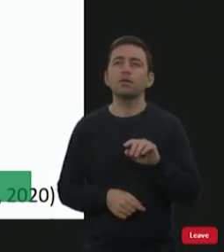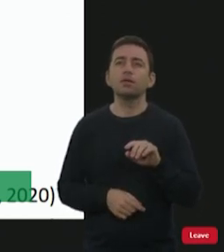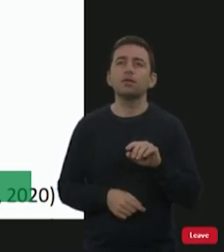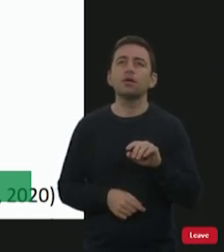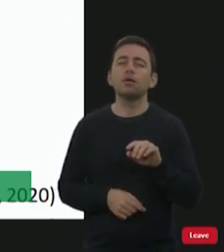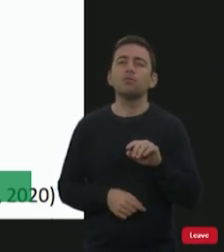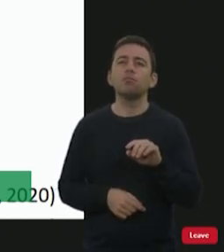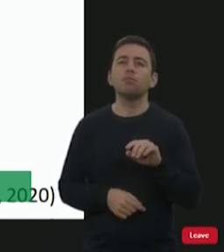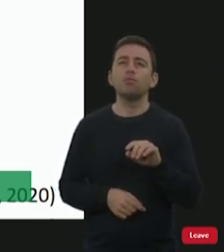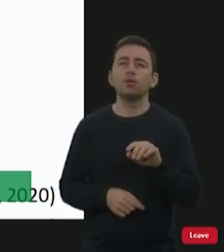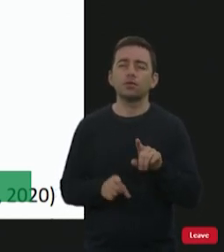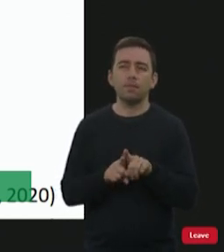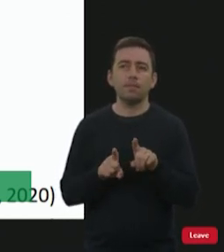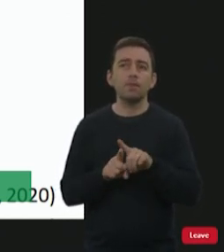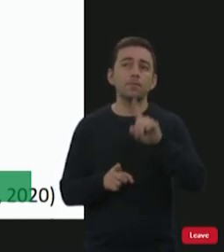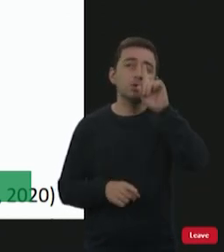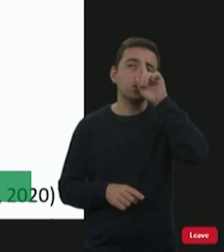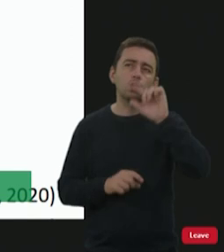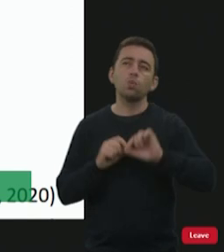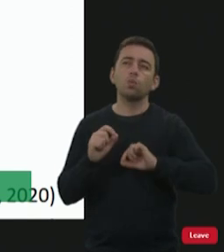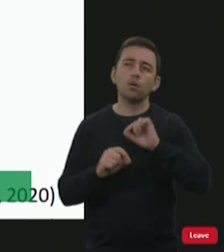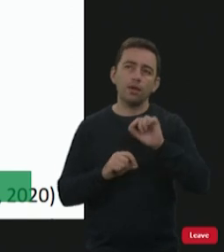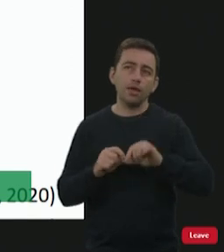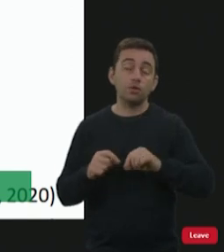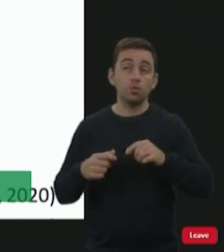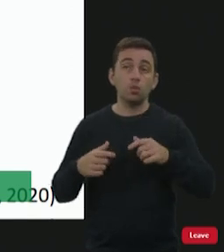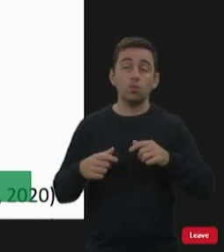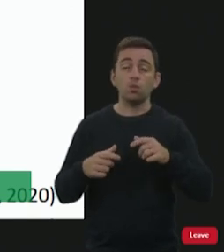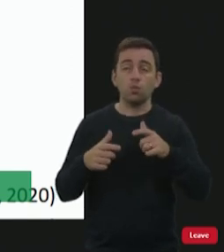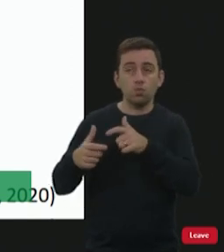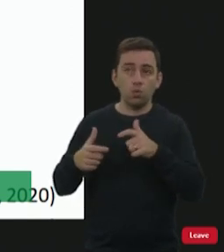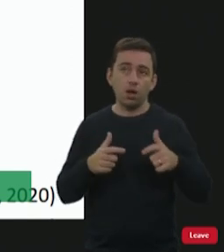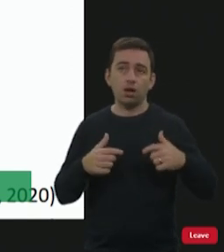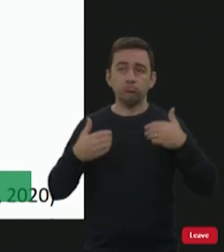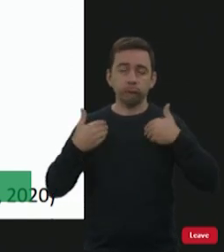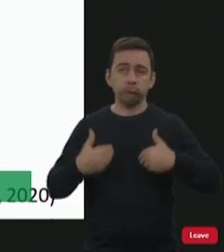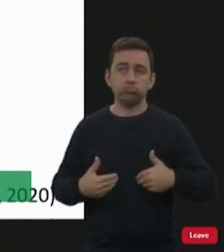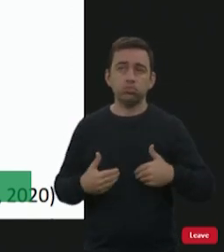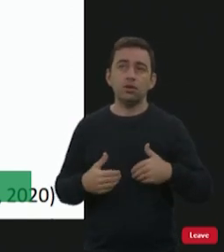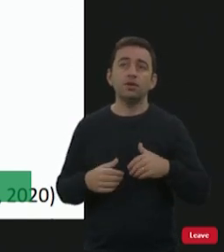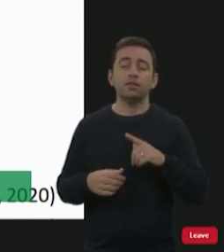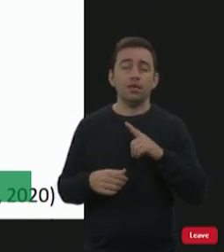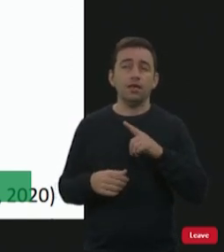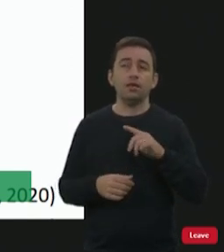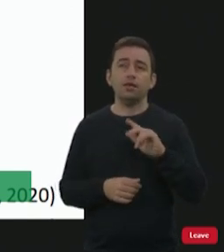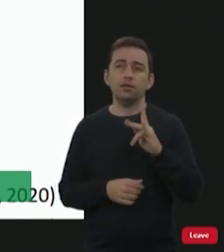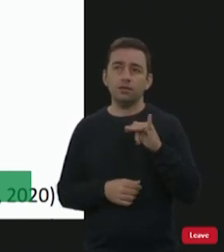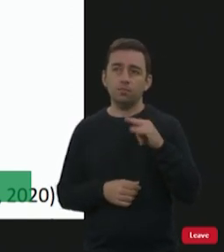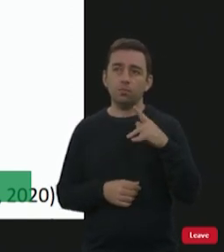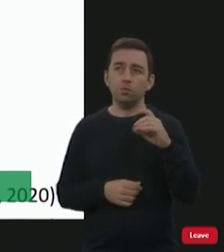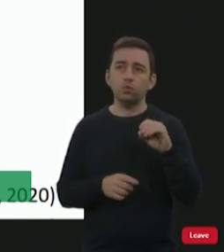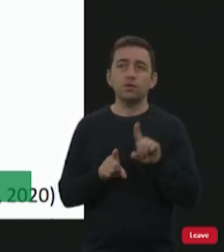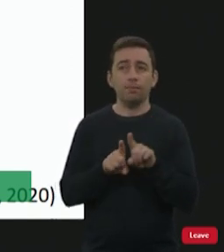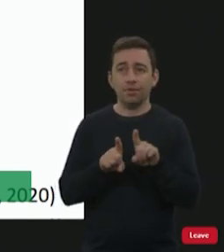Riscos e efeitos adversos, reação local, cabeça, hipoglicemia, por efeito